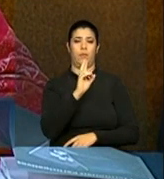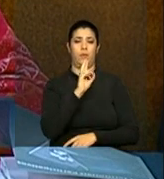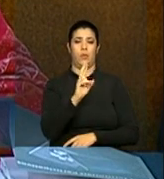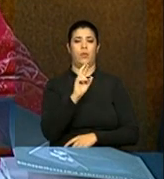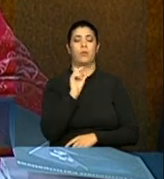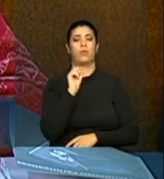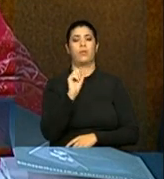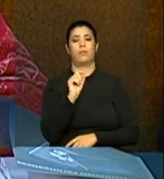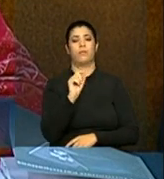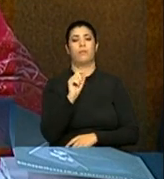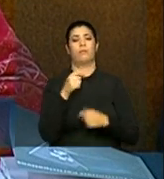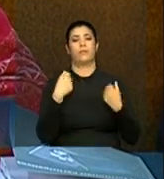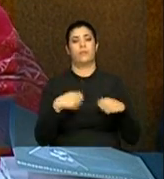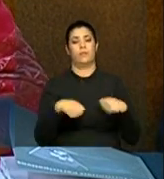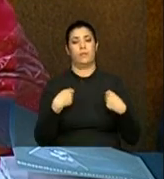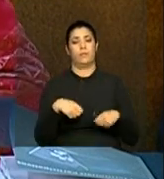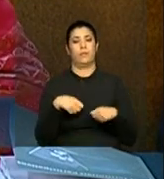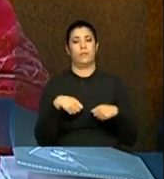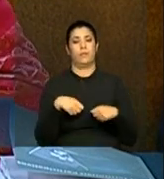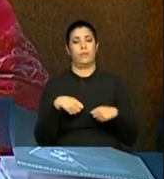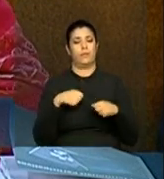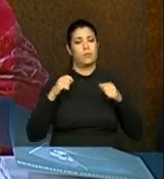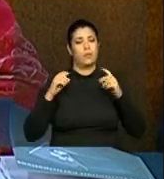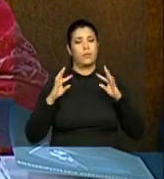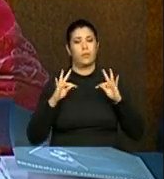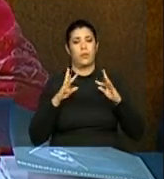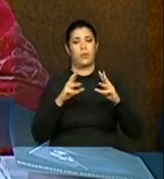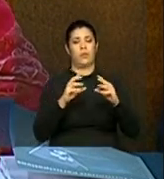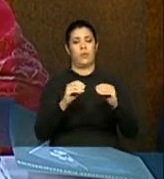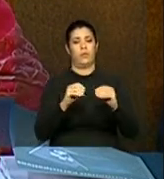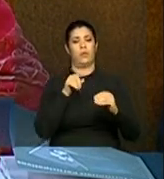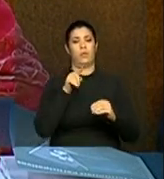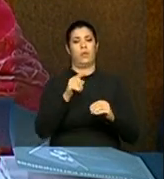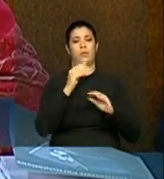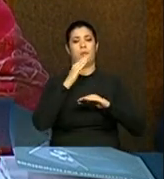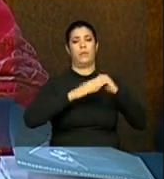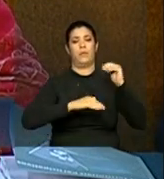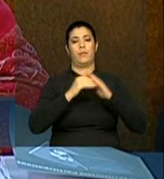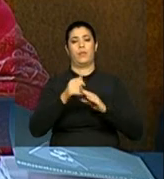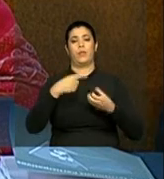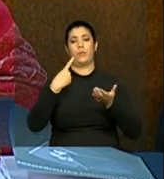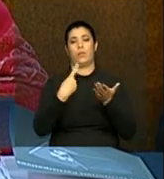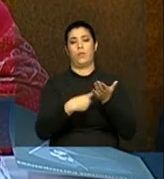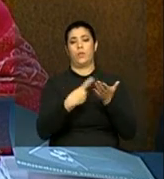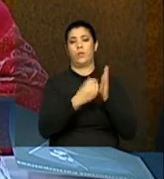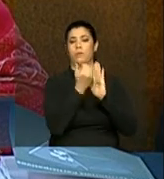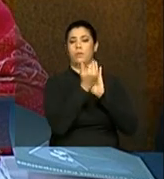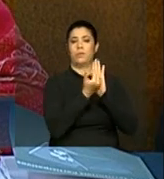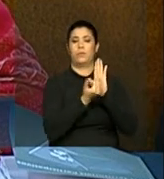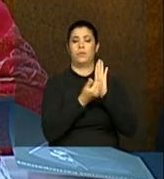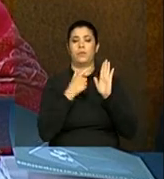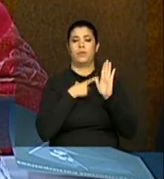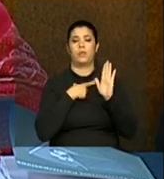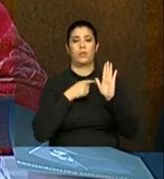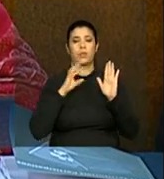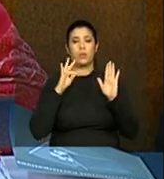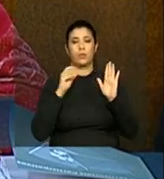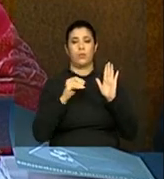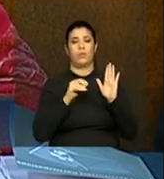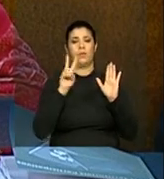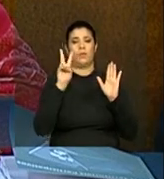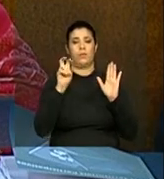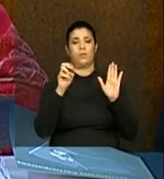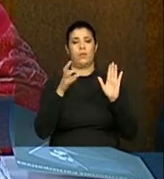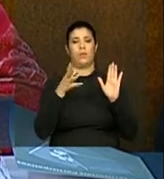a às demandas de todos essa essas agendas que transversam todos